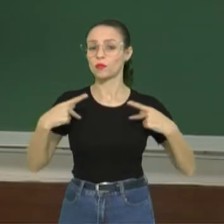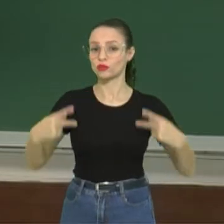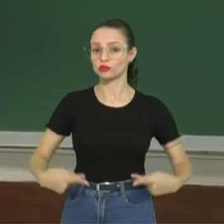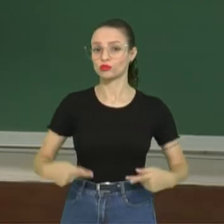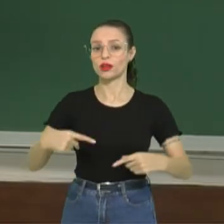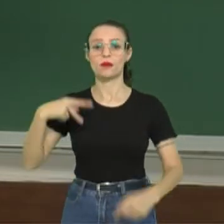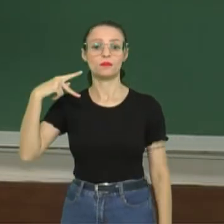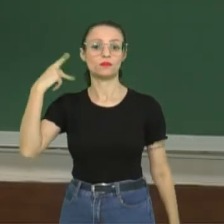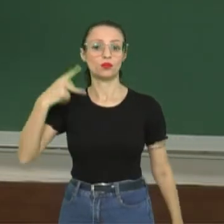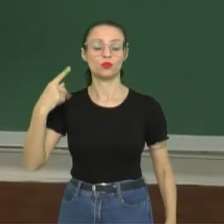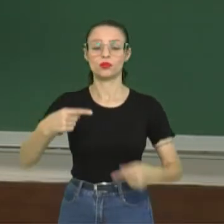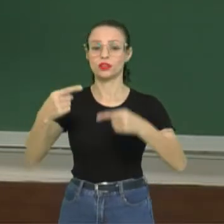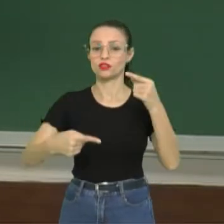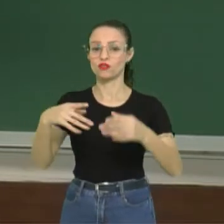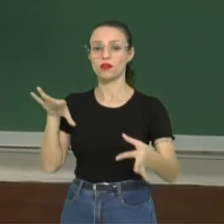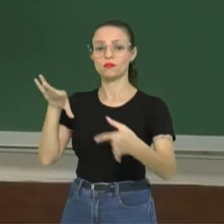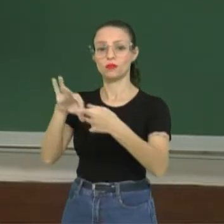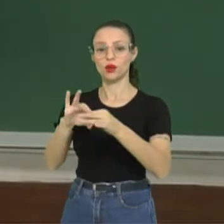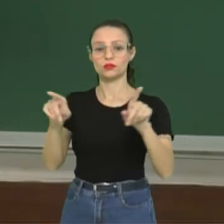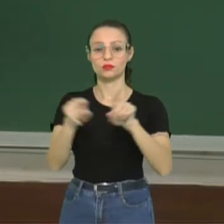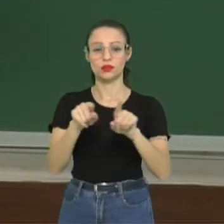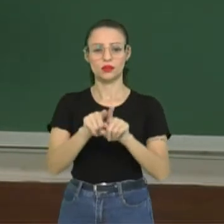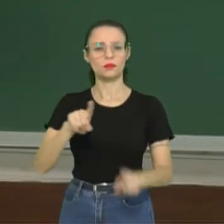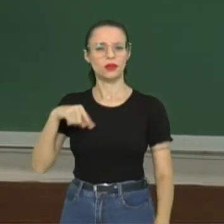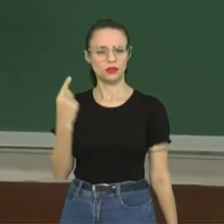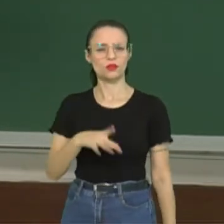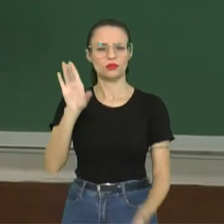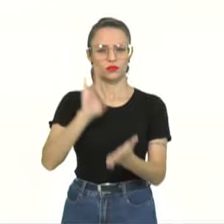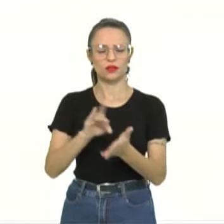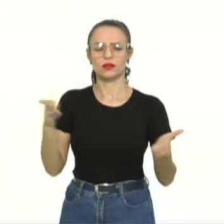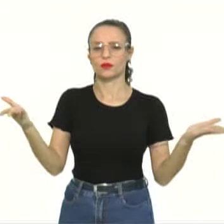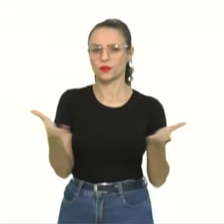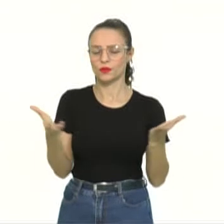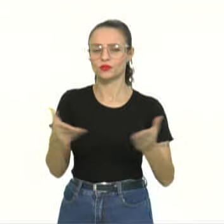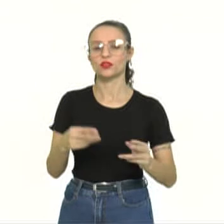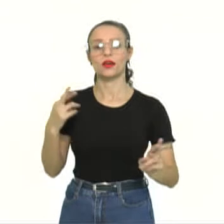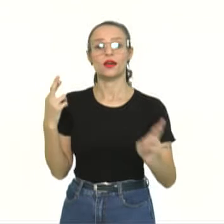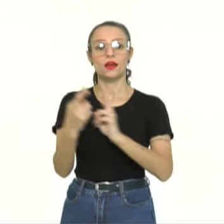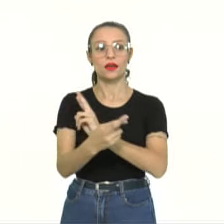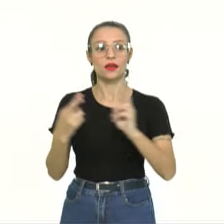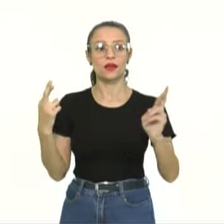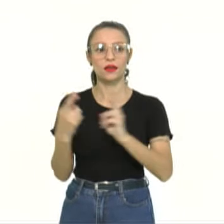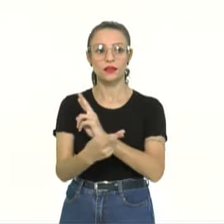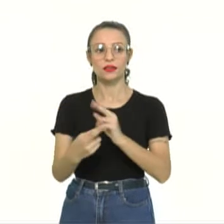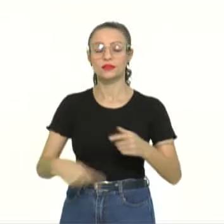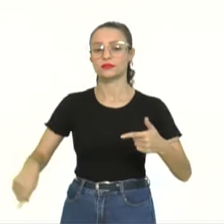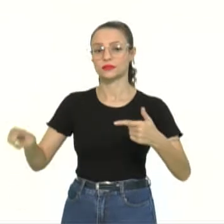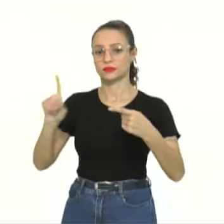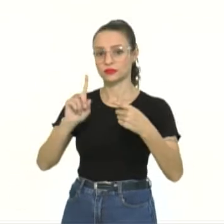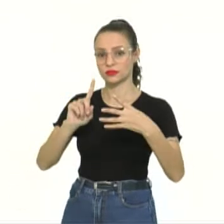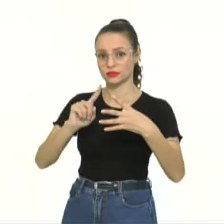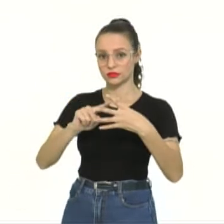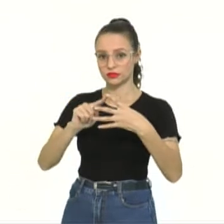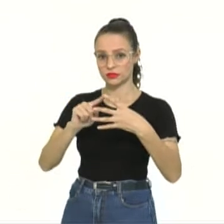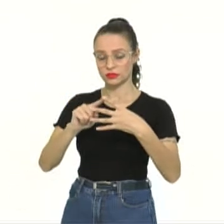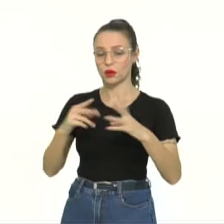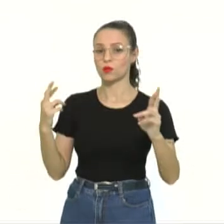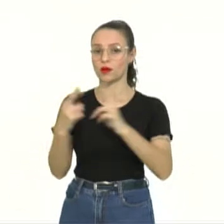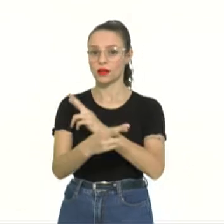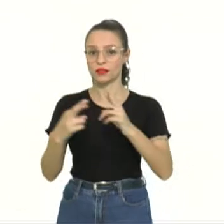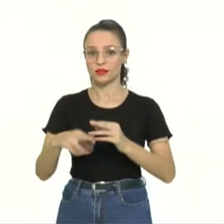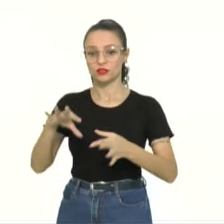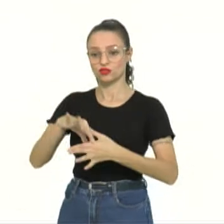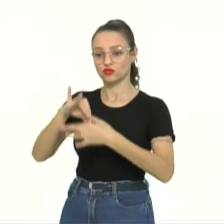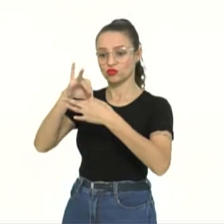política aí é tão próxima também da nossa realidade a relação direta e não institucionalizada entre o